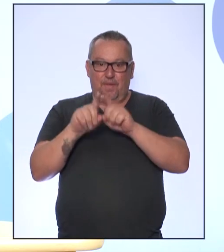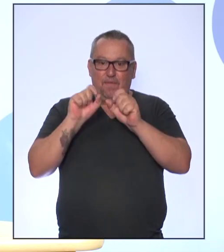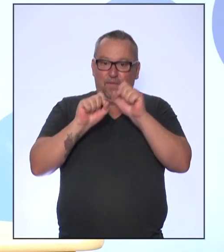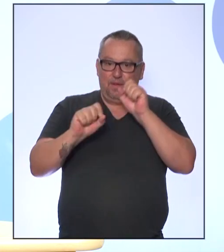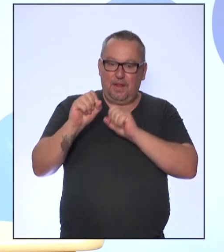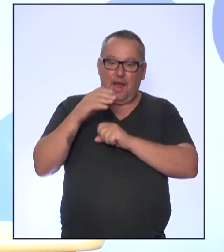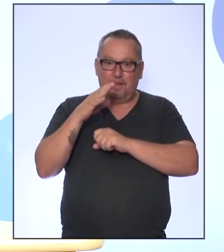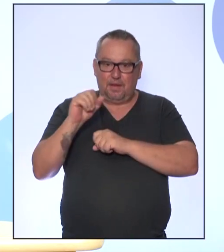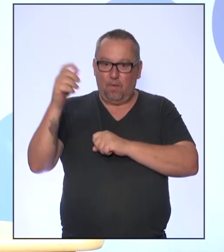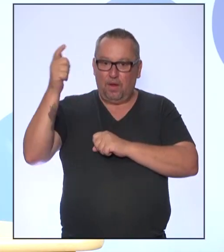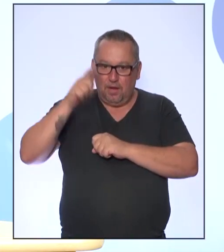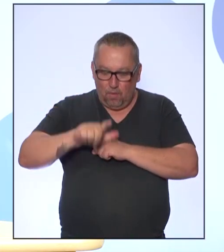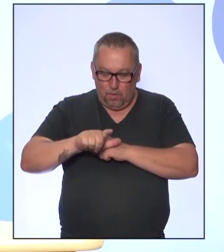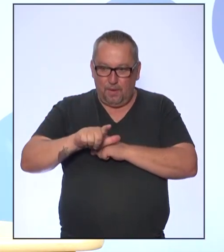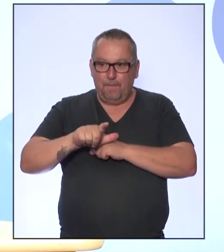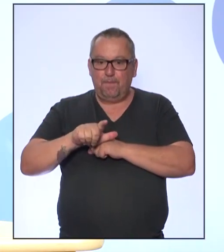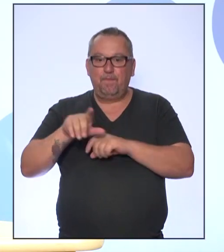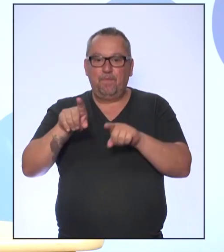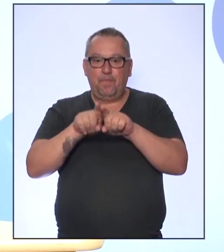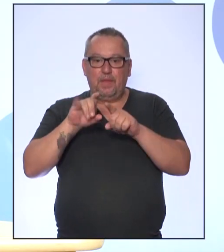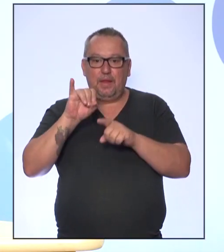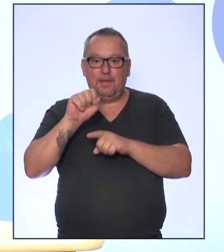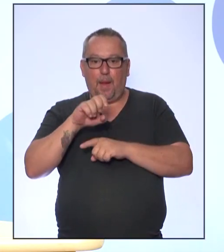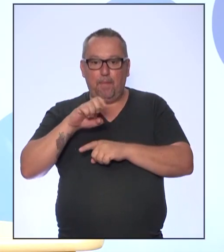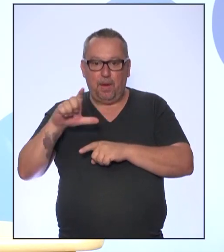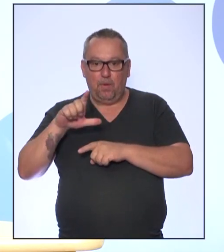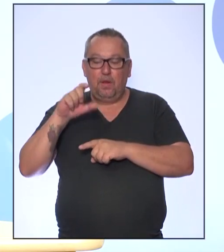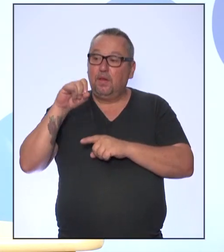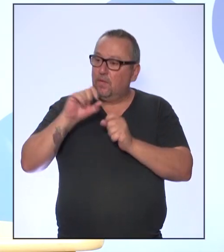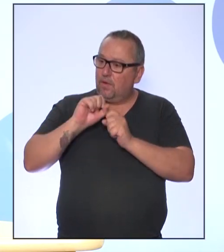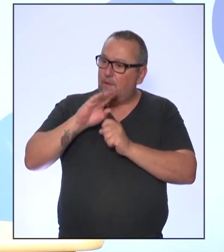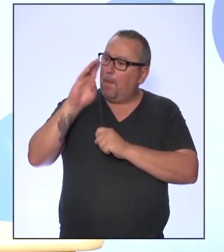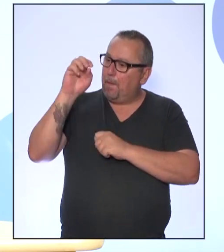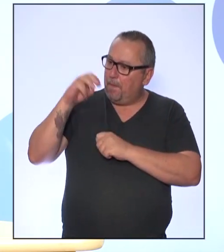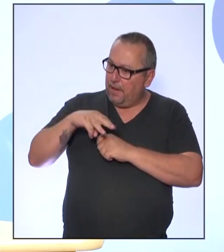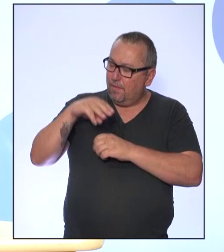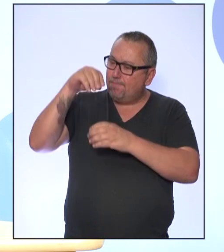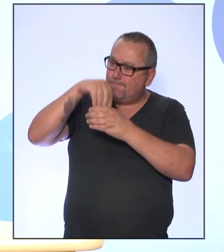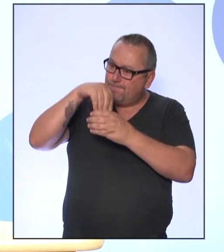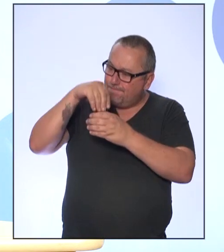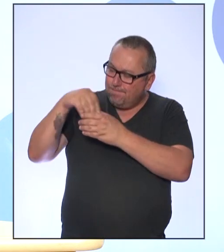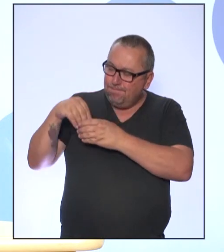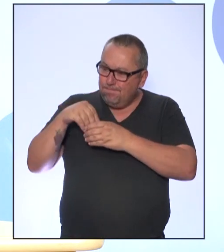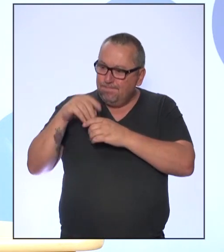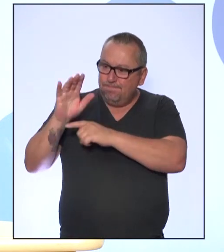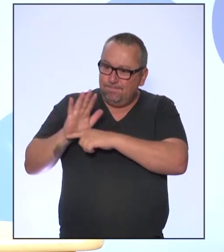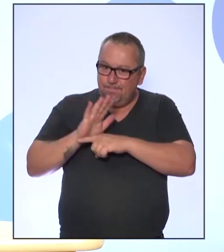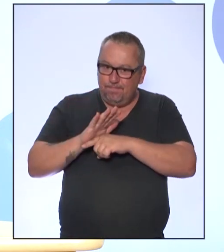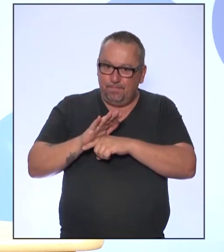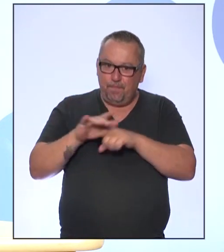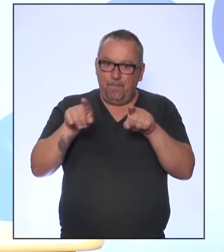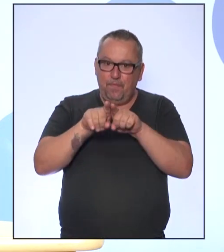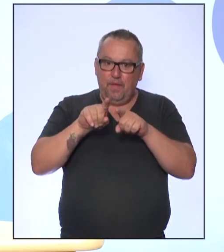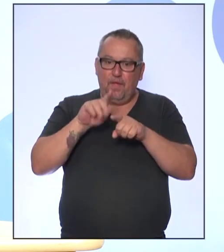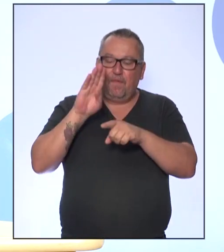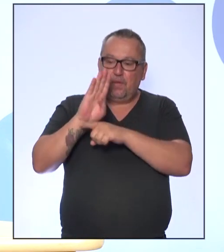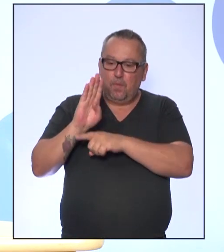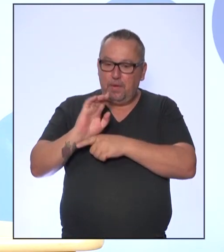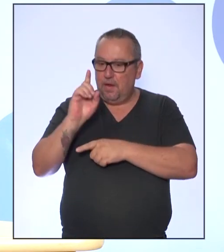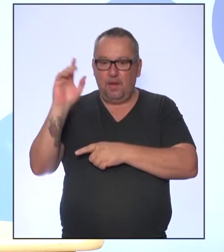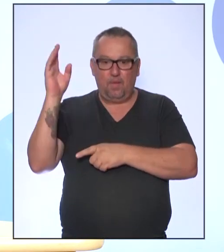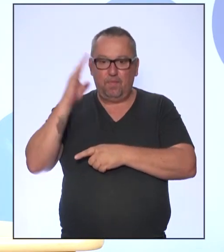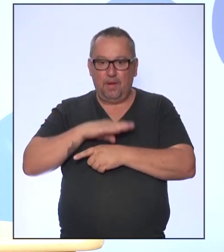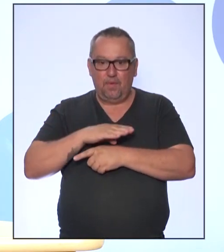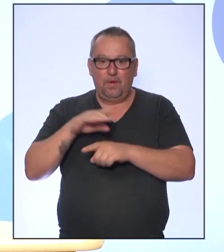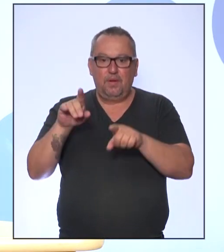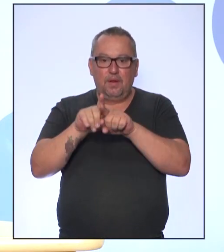boa ação, ganha outra. A Isabel: se você faz o bem, você planta o bem. O Gabriel: faça o bem e não o mal.